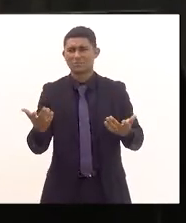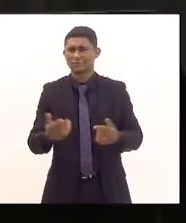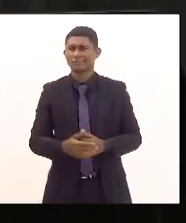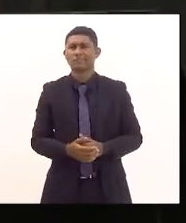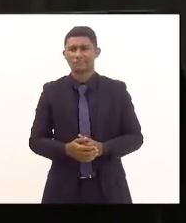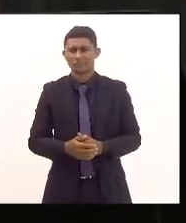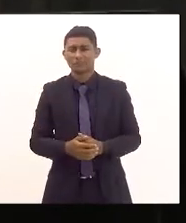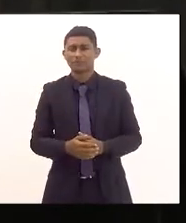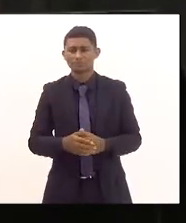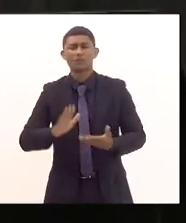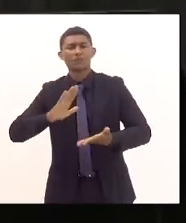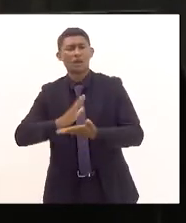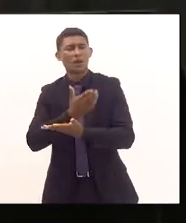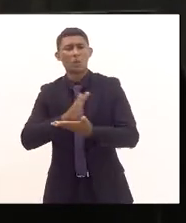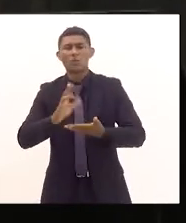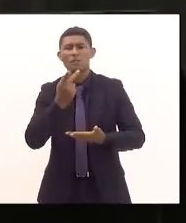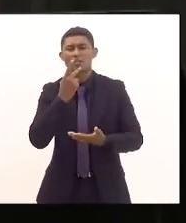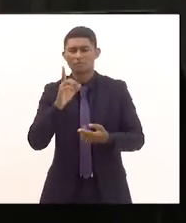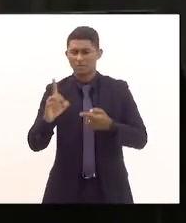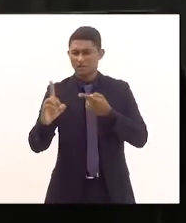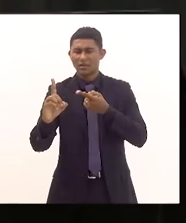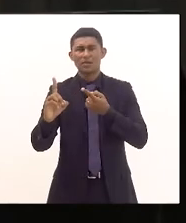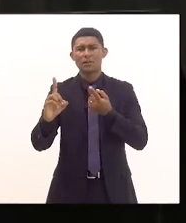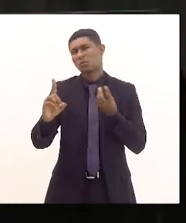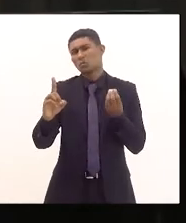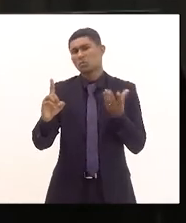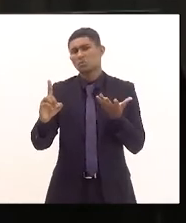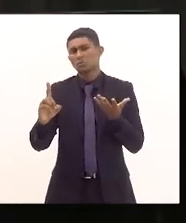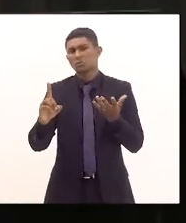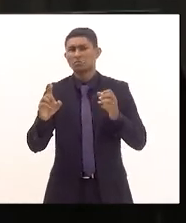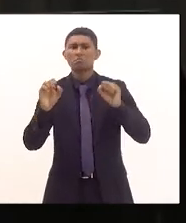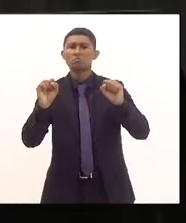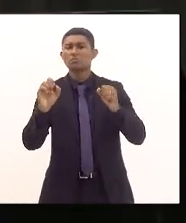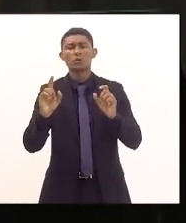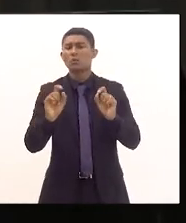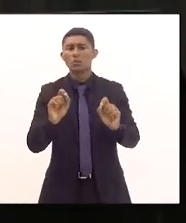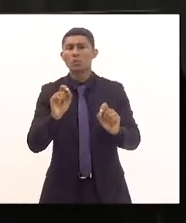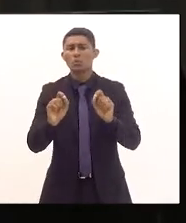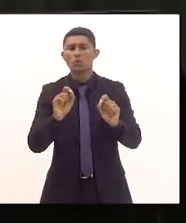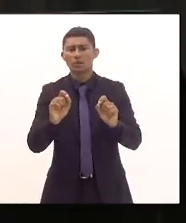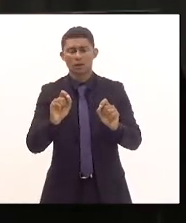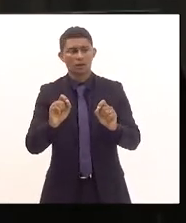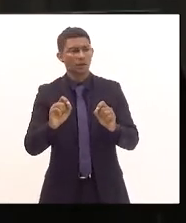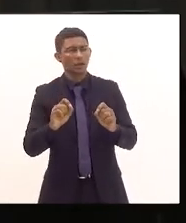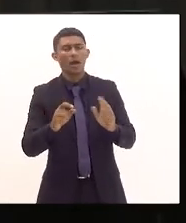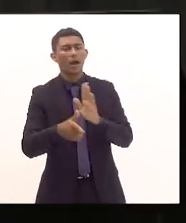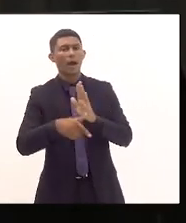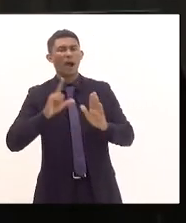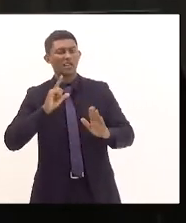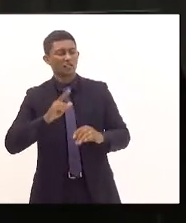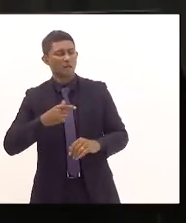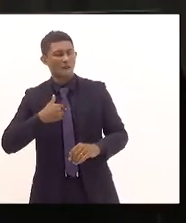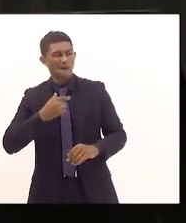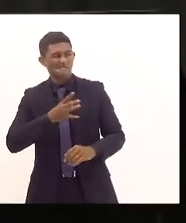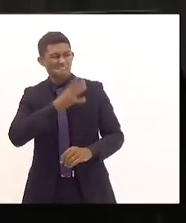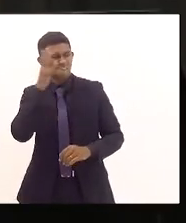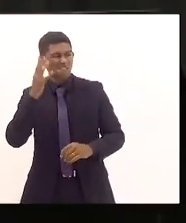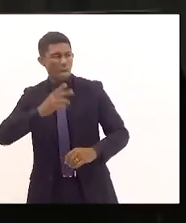aqui uma narrativa de que o guarda municipal poderia ter feito uma agressão anterior